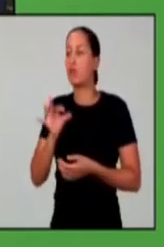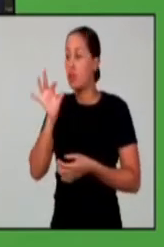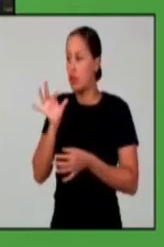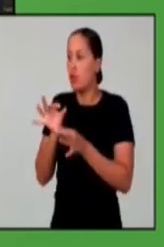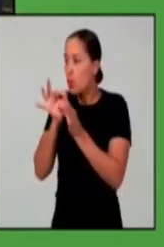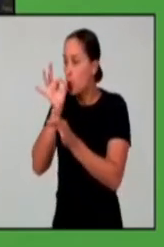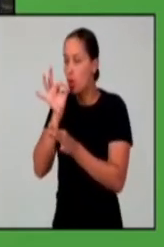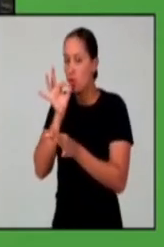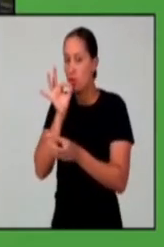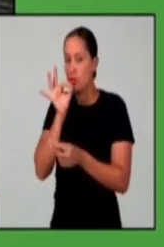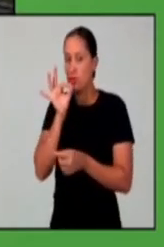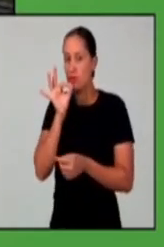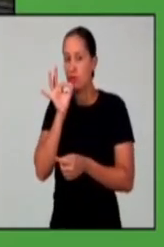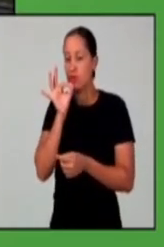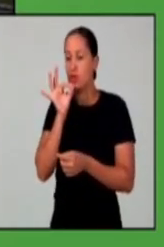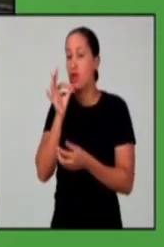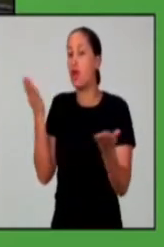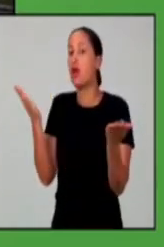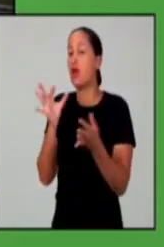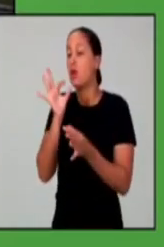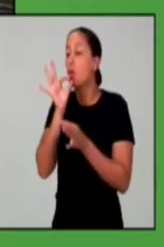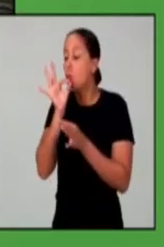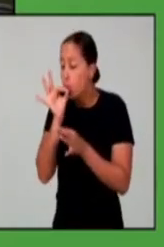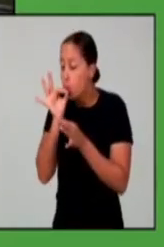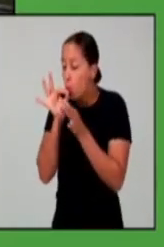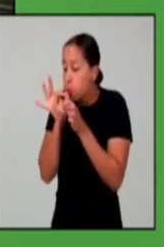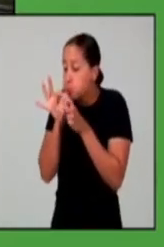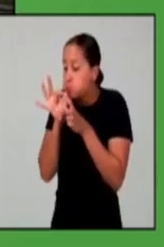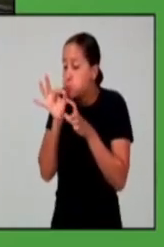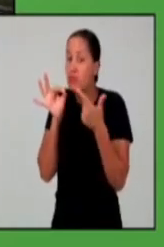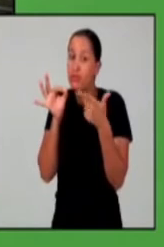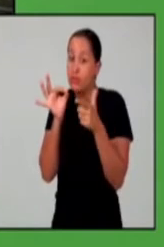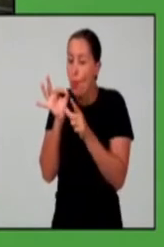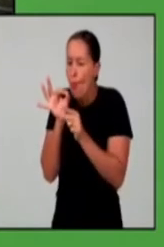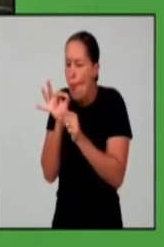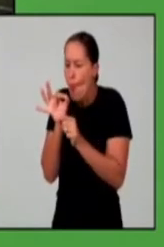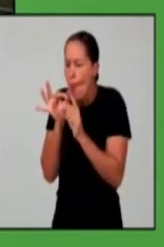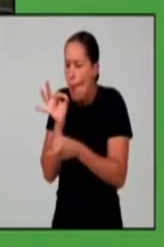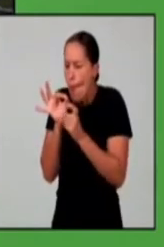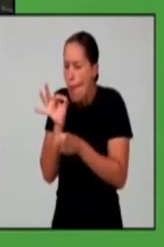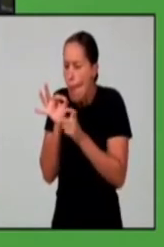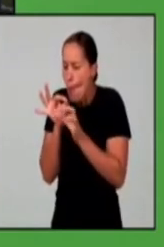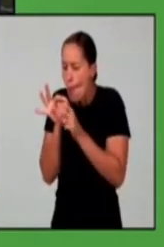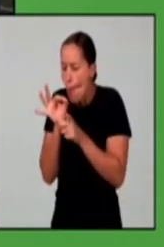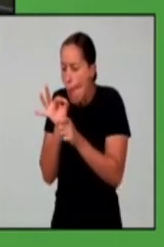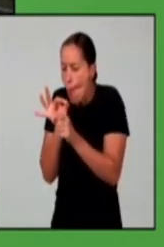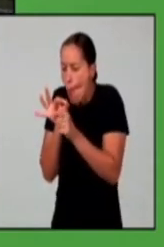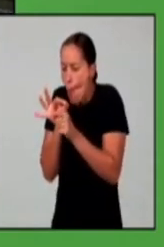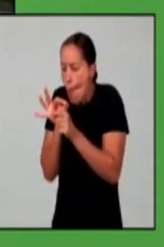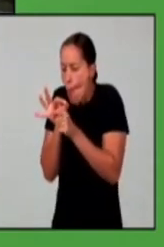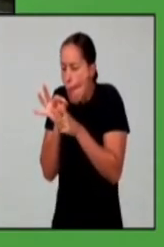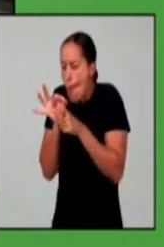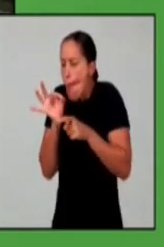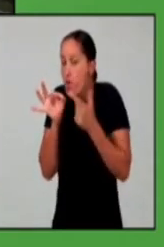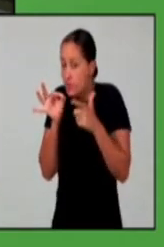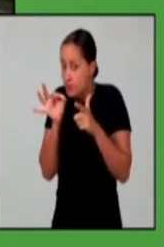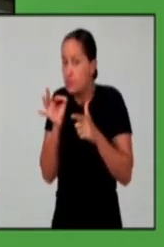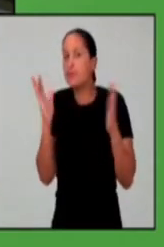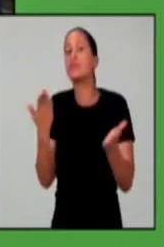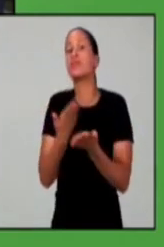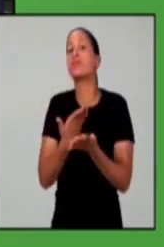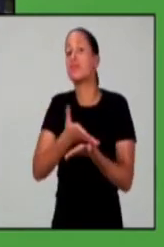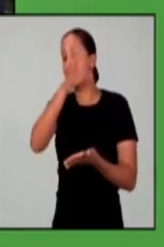Pode soprar. Quando você sopra o canudinho, como as paredes dele são rígidas, ele não expande. Agora,